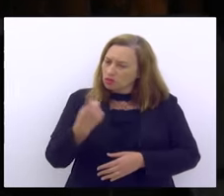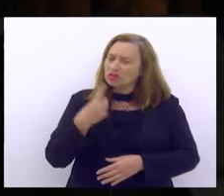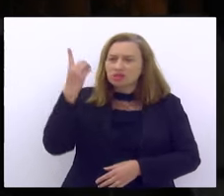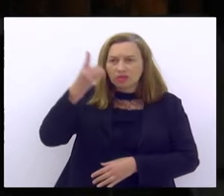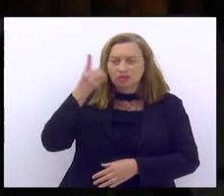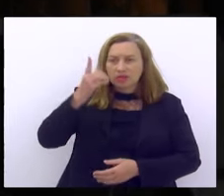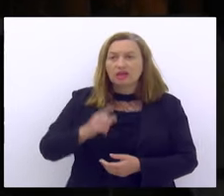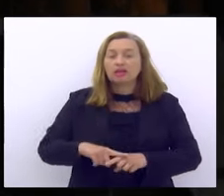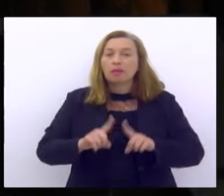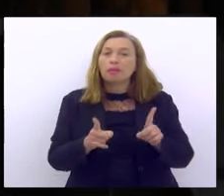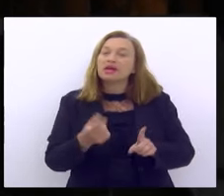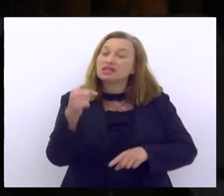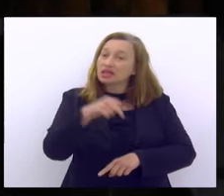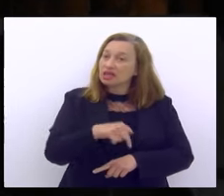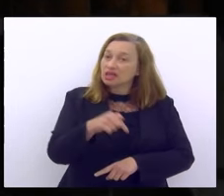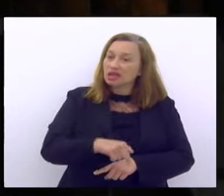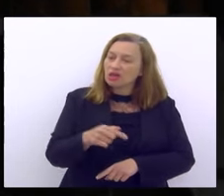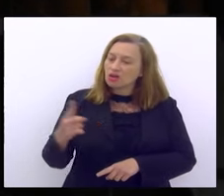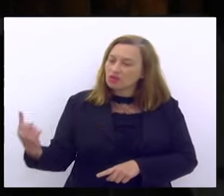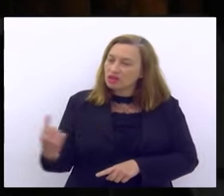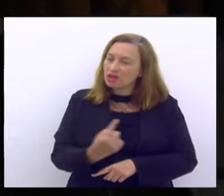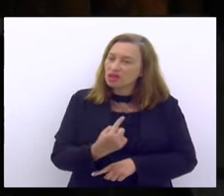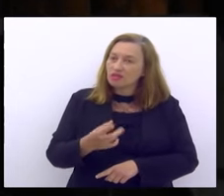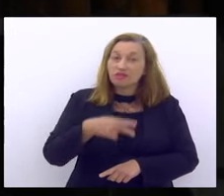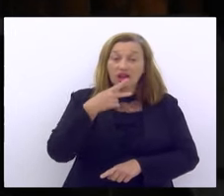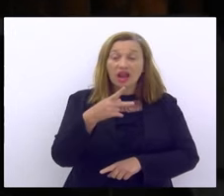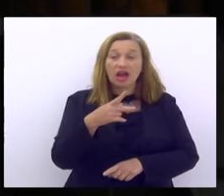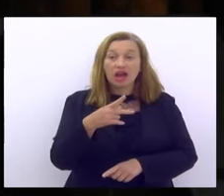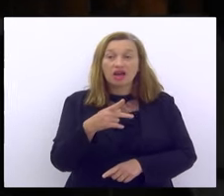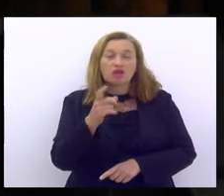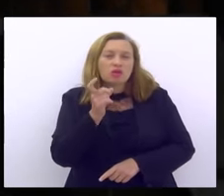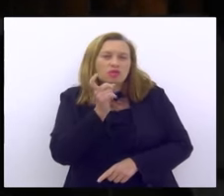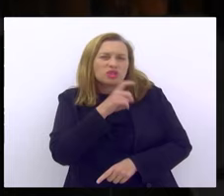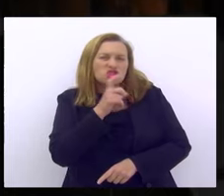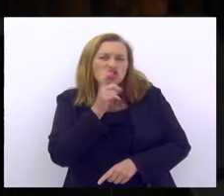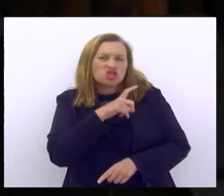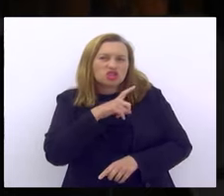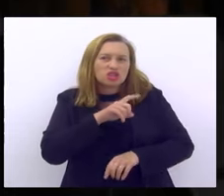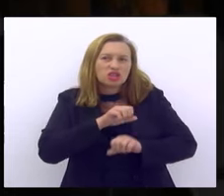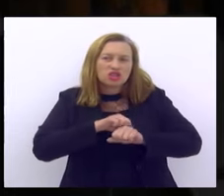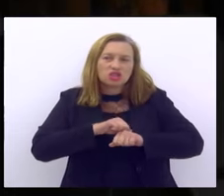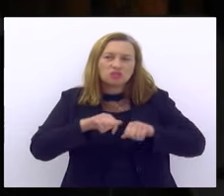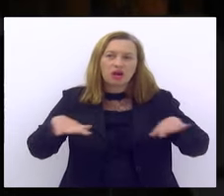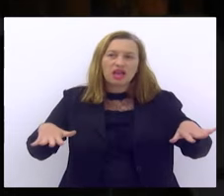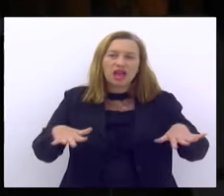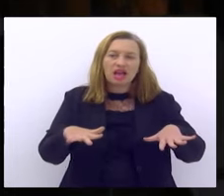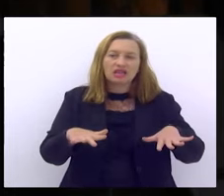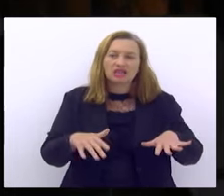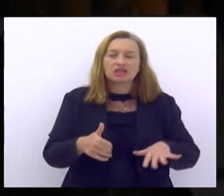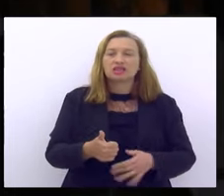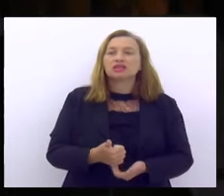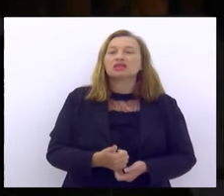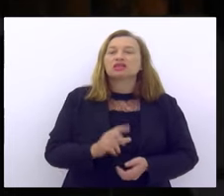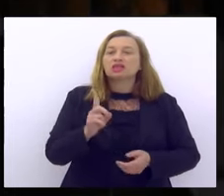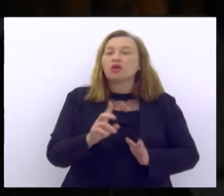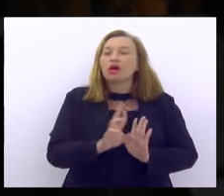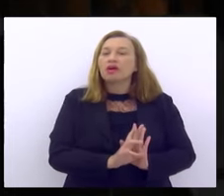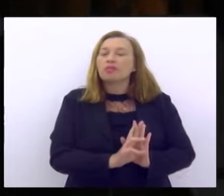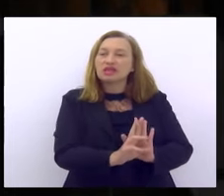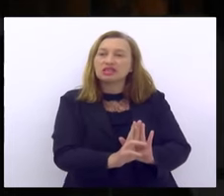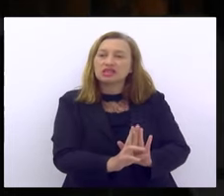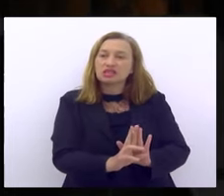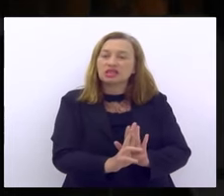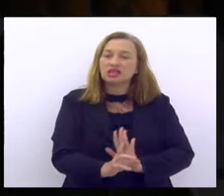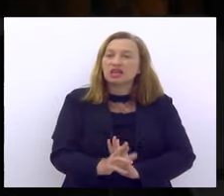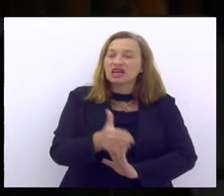eu vim aqui desmistificar que o vídeo de 10 segundos não representa 6 horas de operação contra a